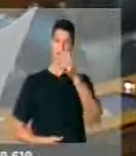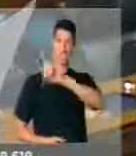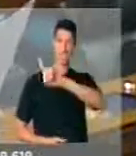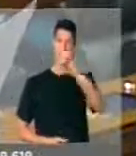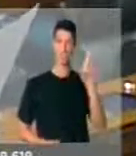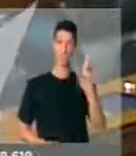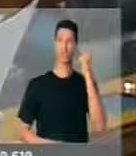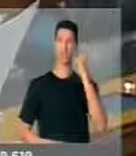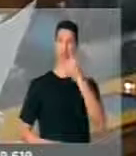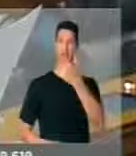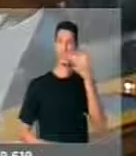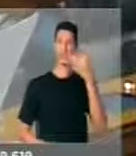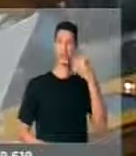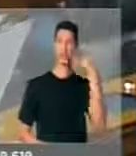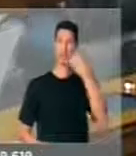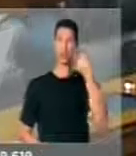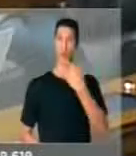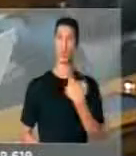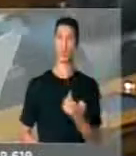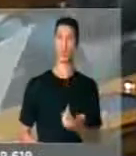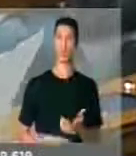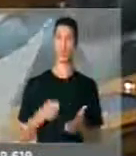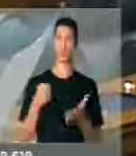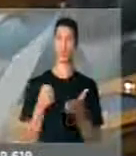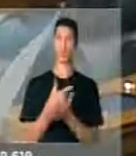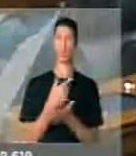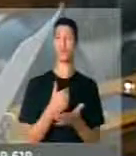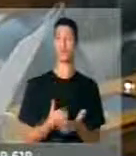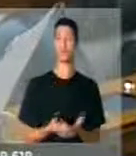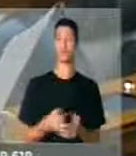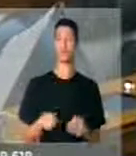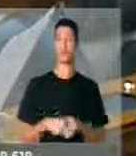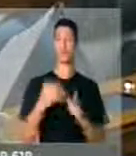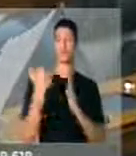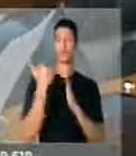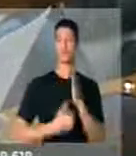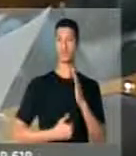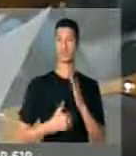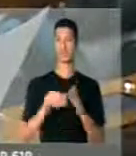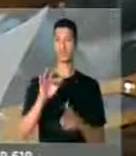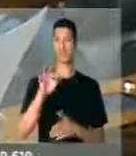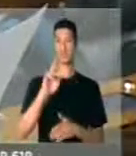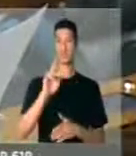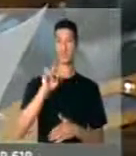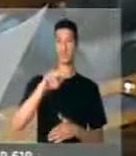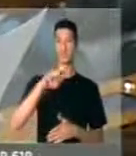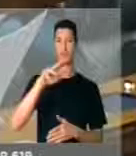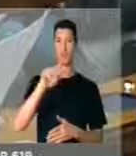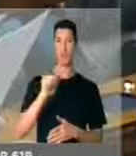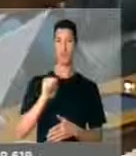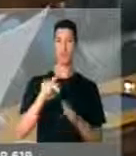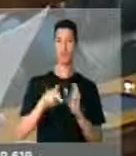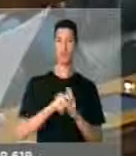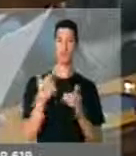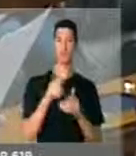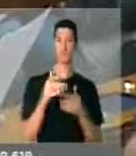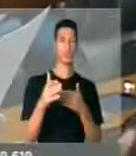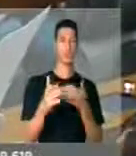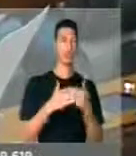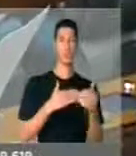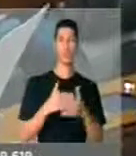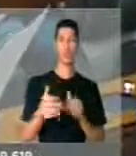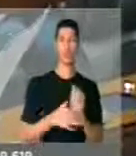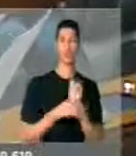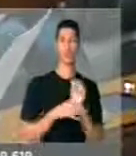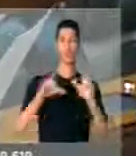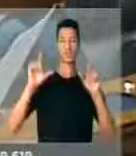dias para 24 horas da data de compra da passagem, a eliminação da franquia de bagagem despachada sem qualquer garantia